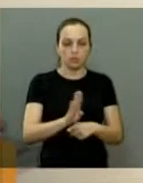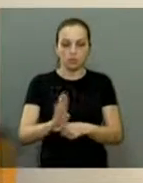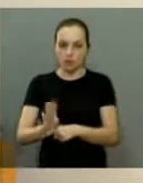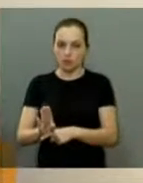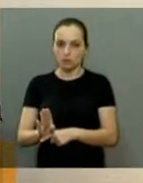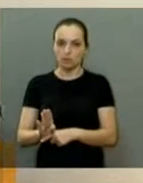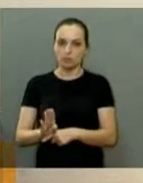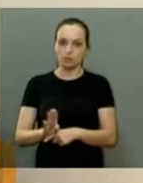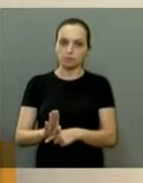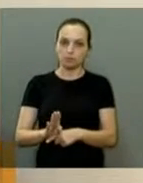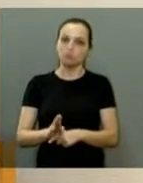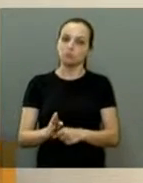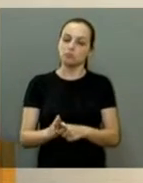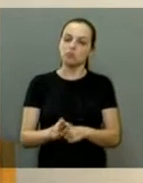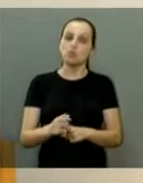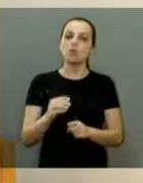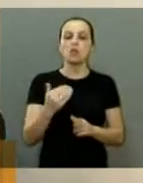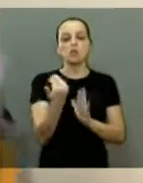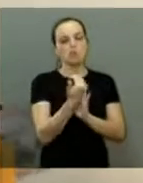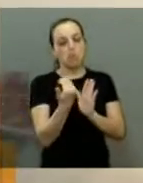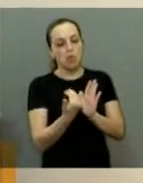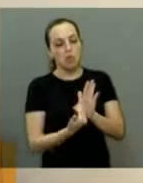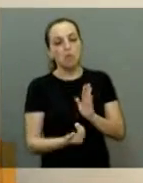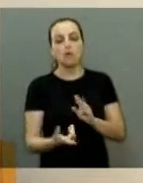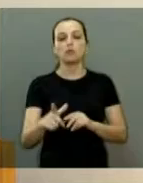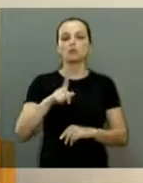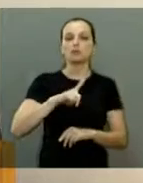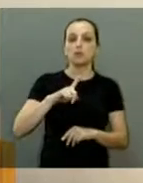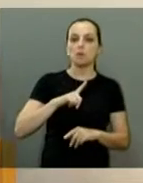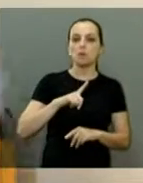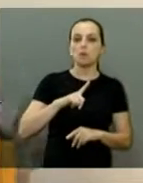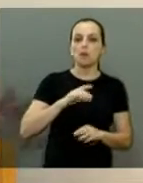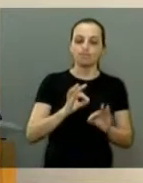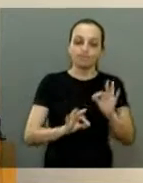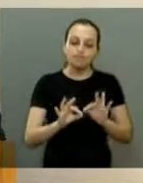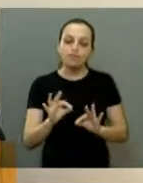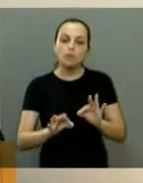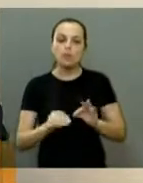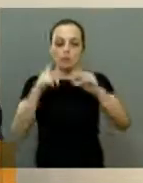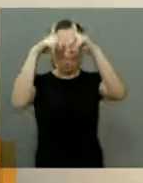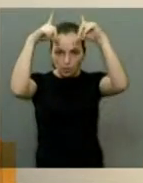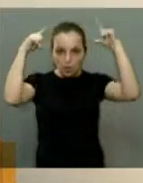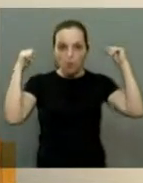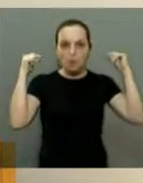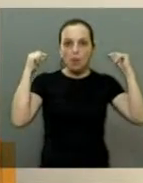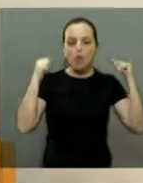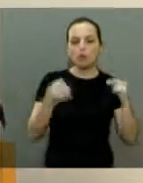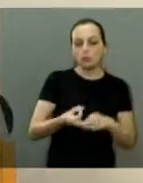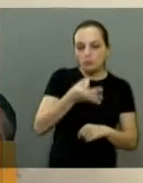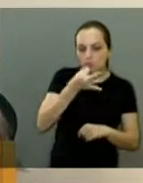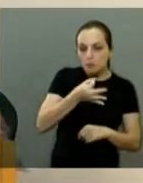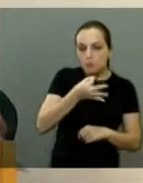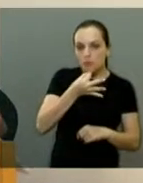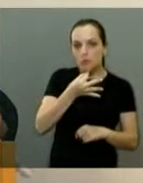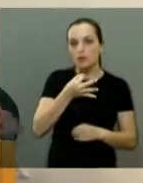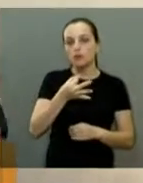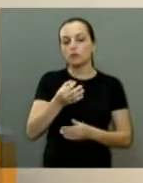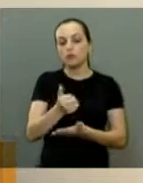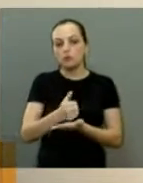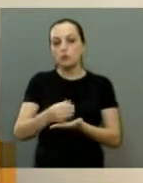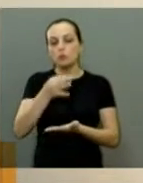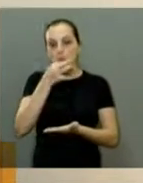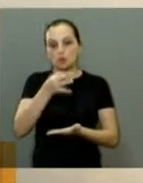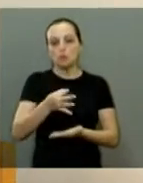de procedimentos de enfermagem de de administração de medicamentos de